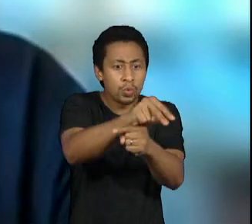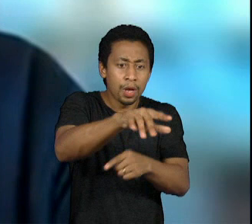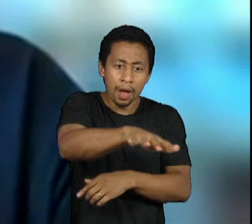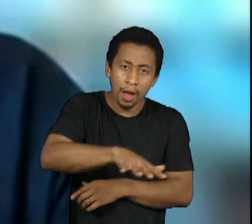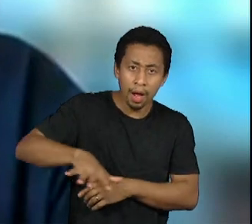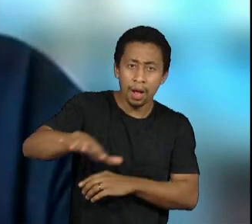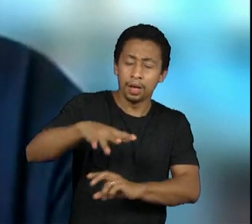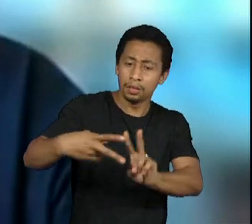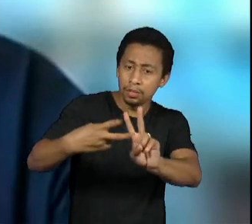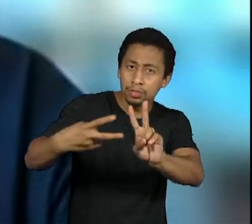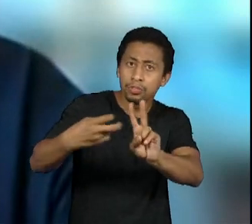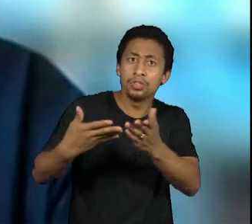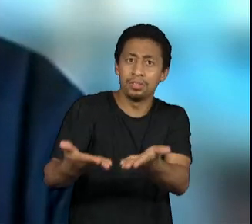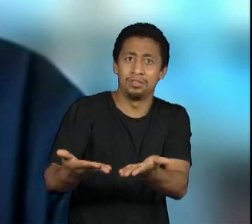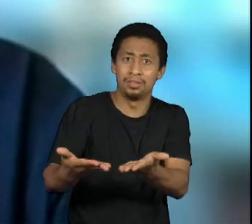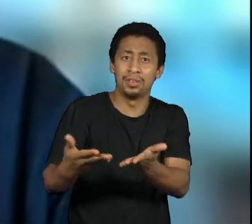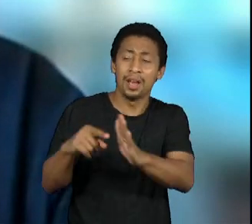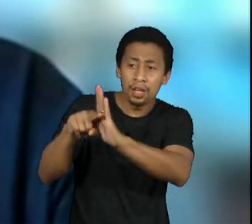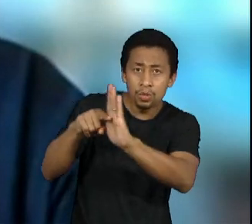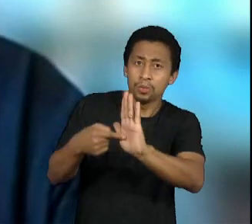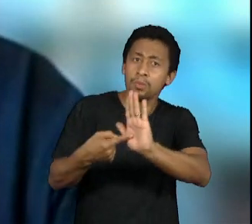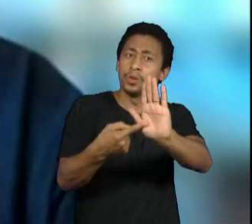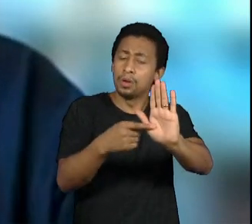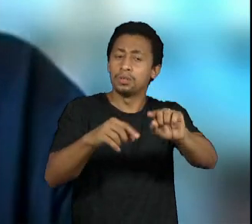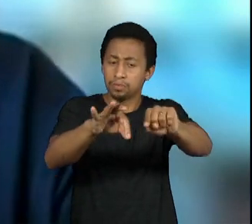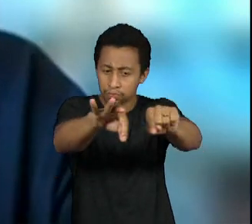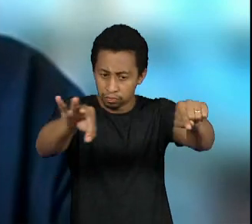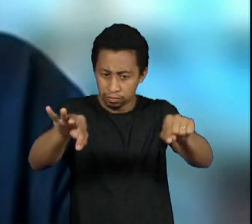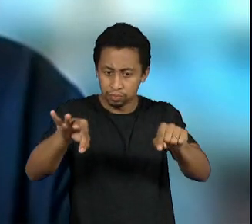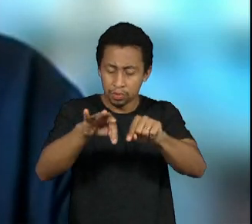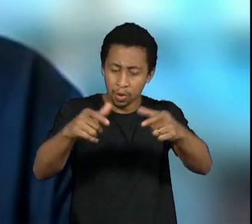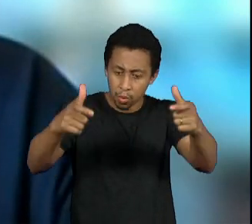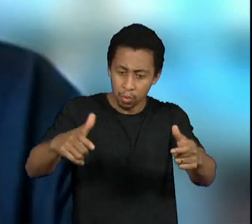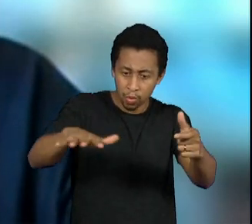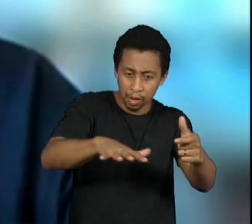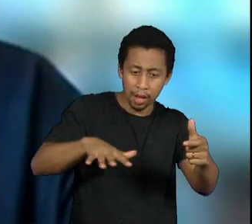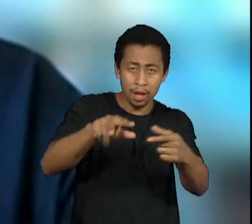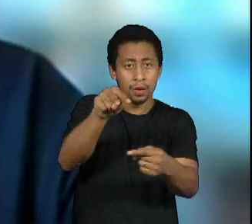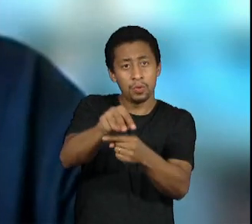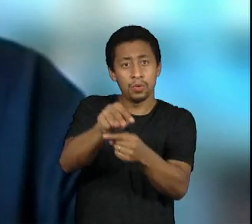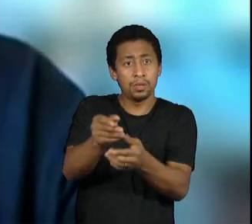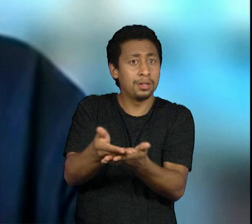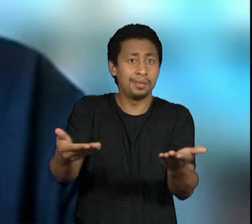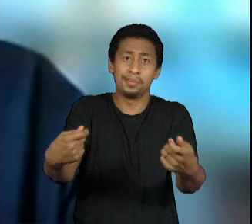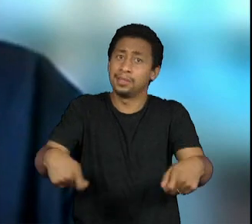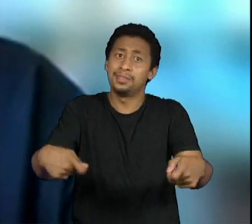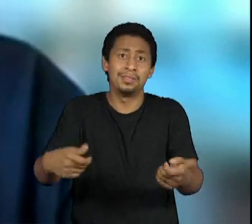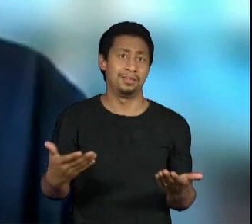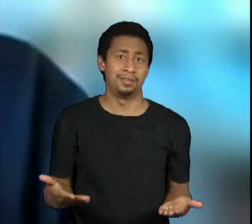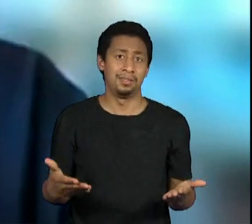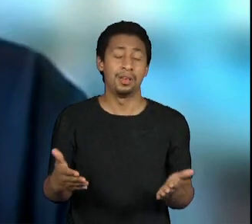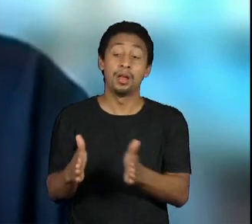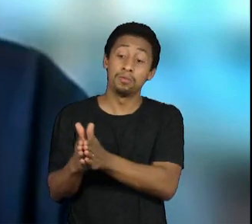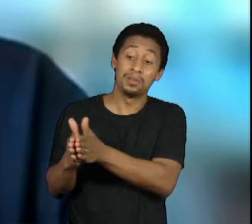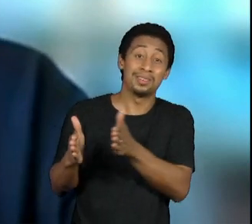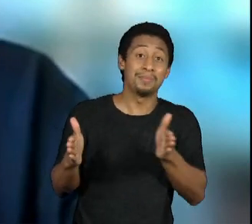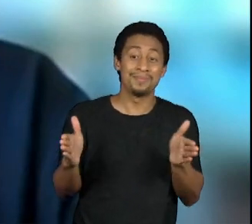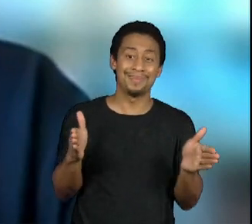são feitos para que elas sejam formalmente demarcadas. E esse processo de reserva, ele é temporário, ele precisa